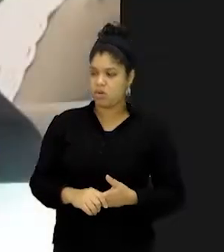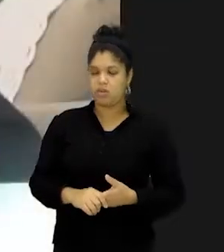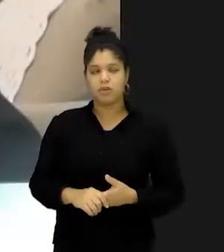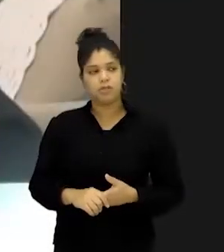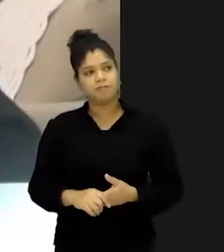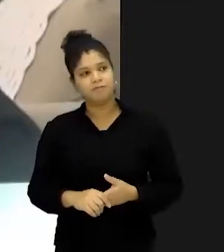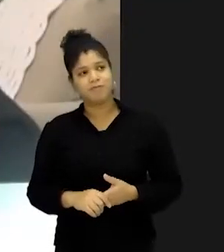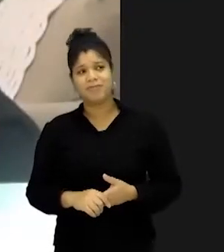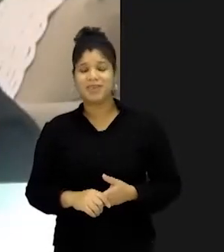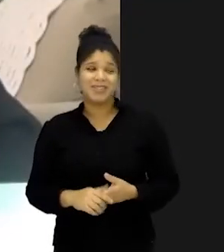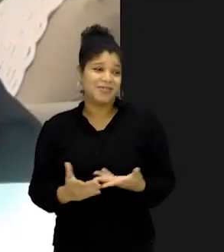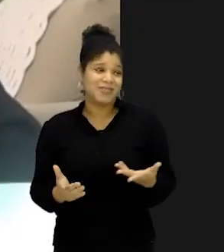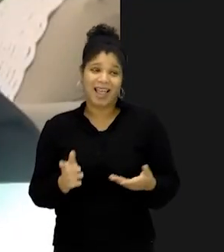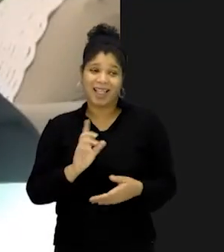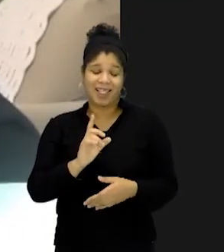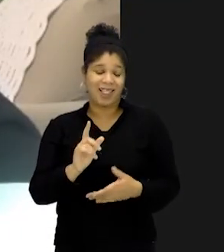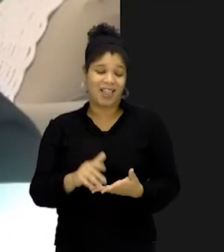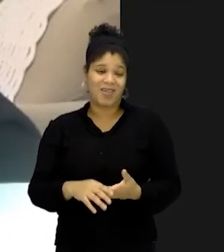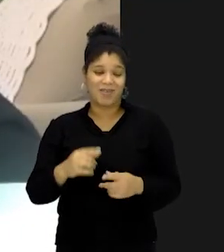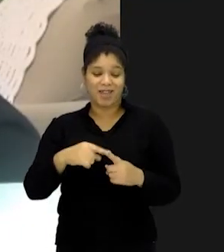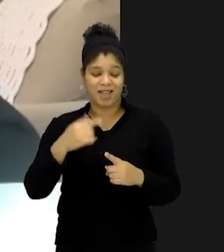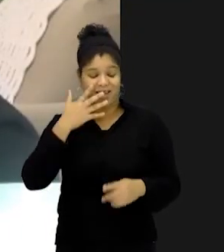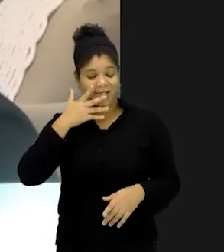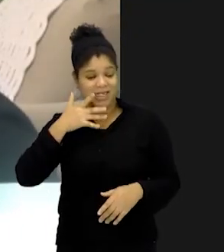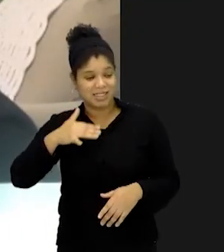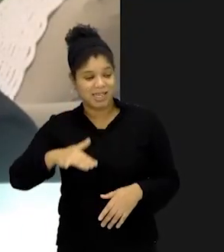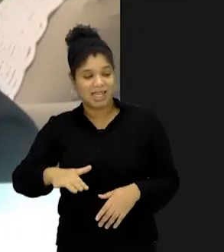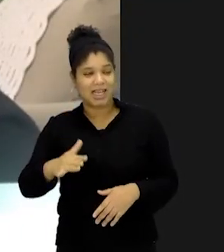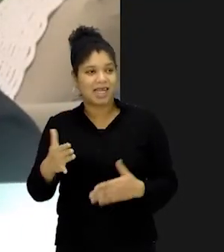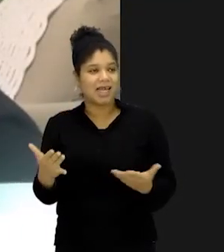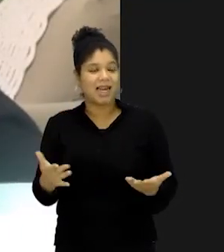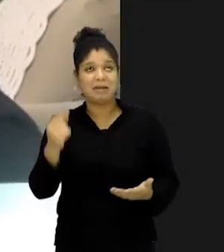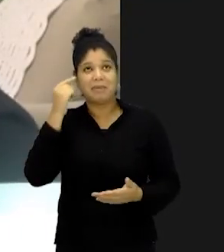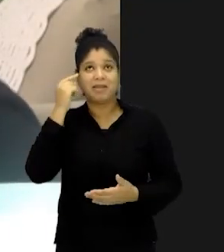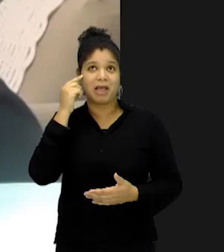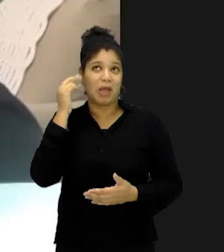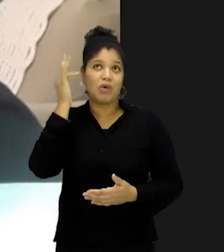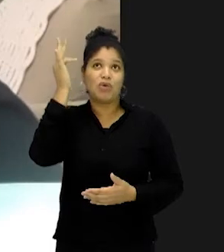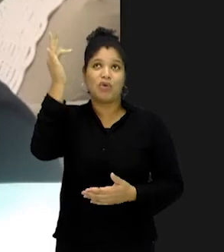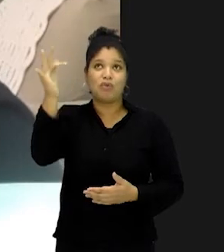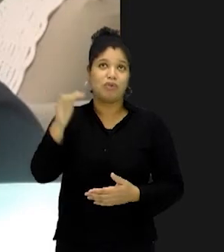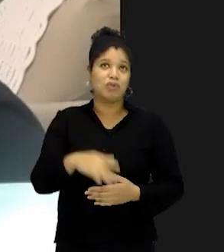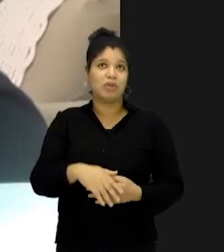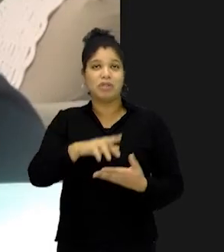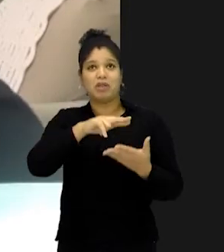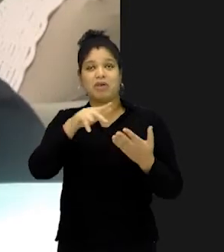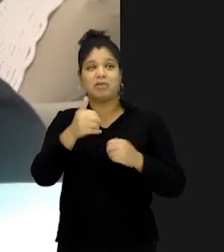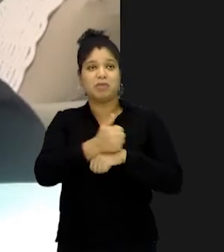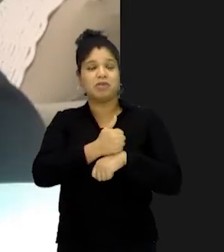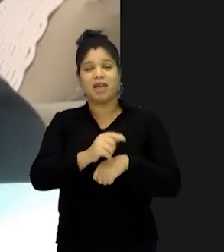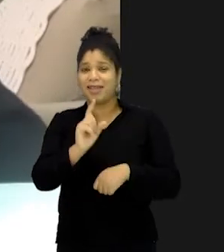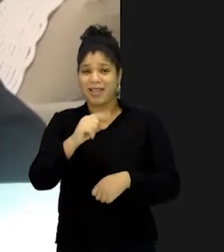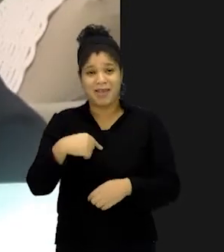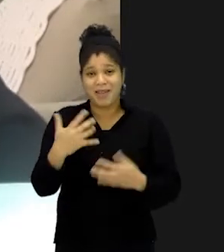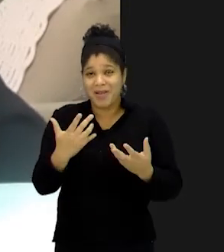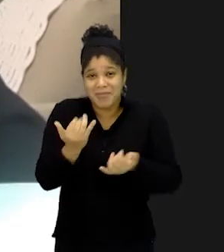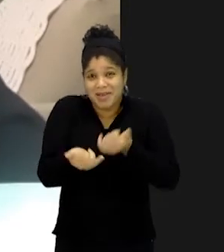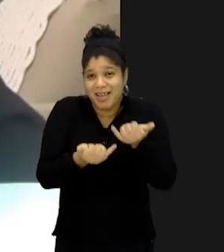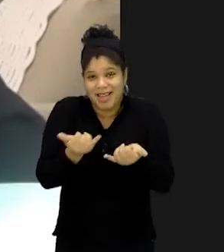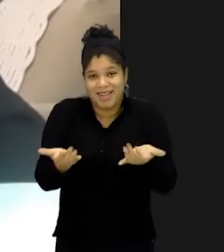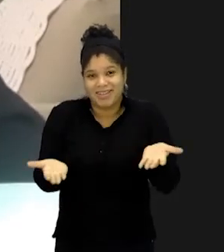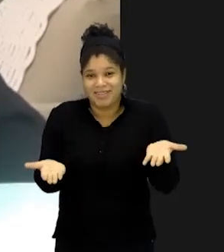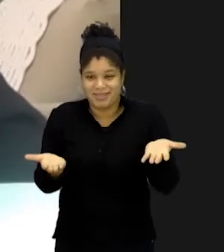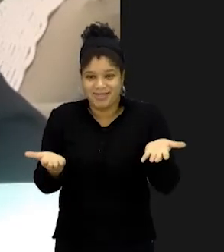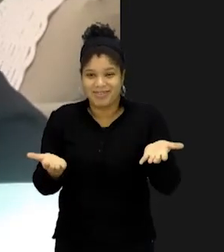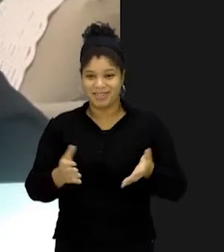Não, sinceramente, eu quando era moleque eu não vislumbrava muita coisa não, né? Eu que queria mais era brincar.